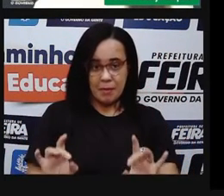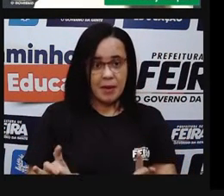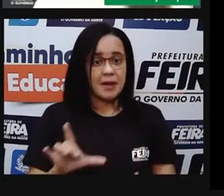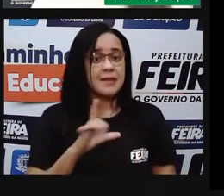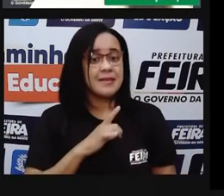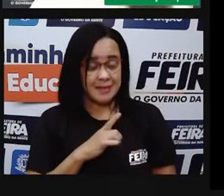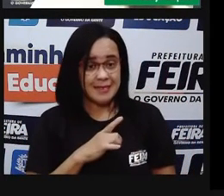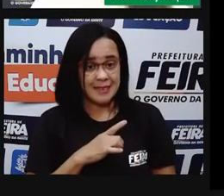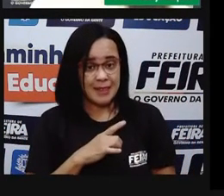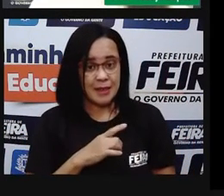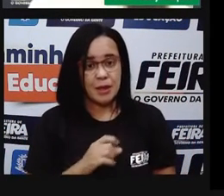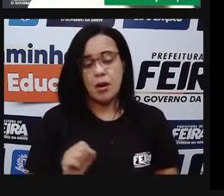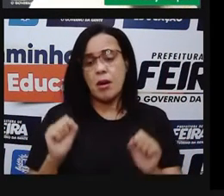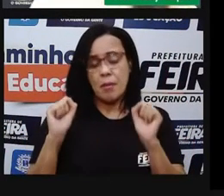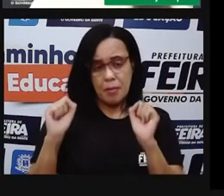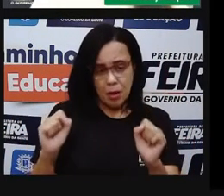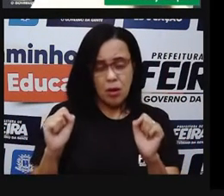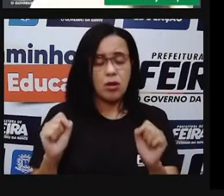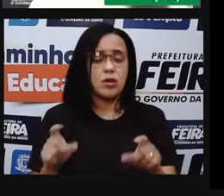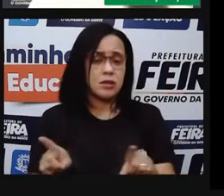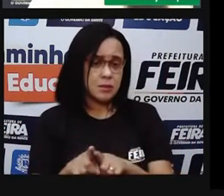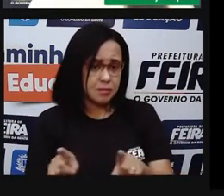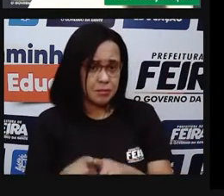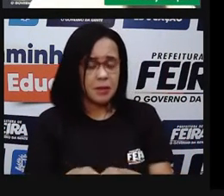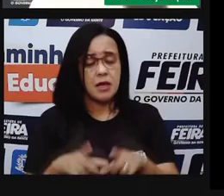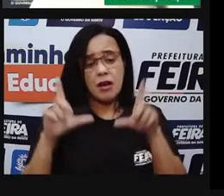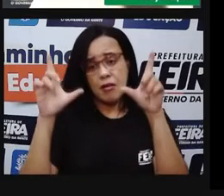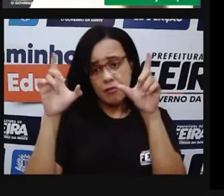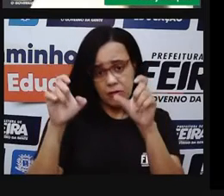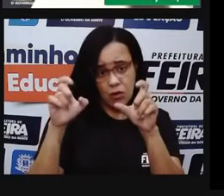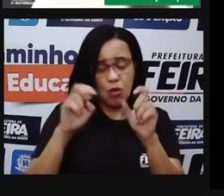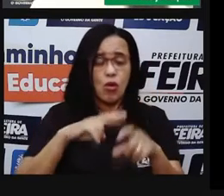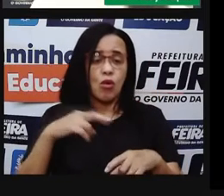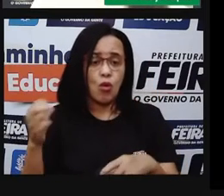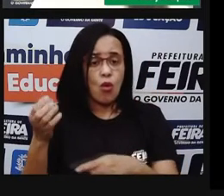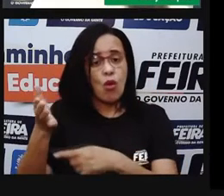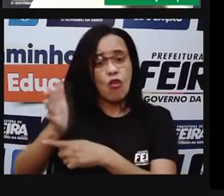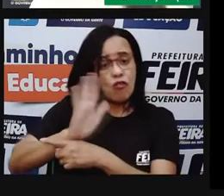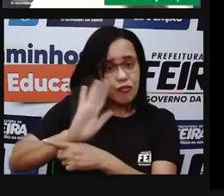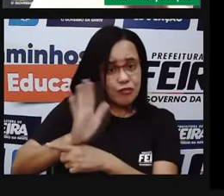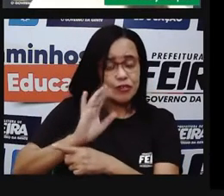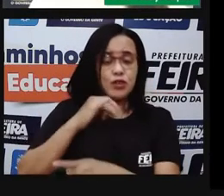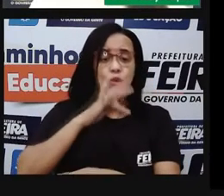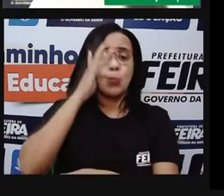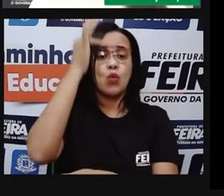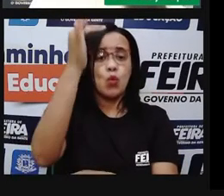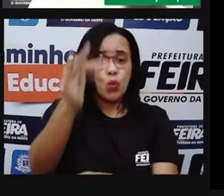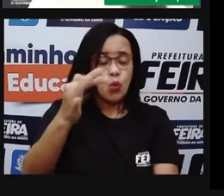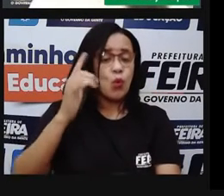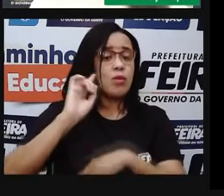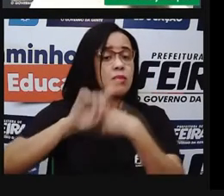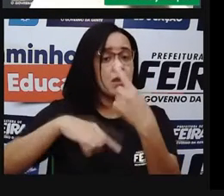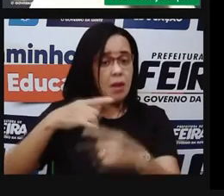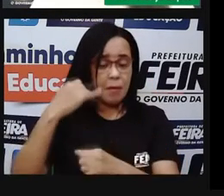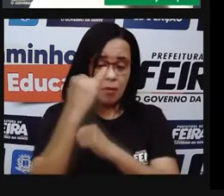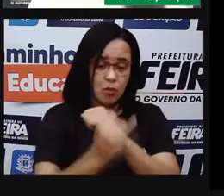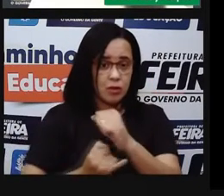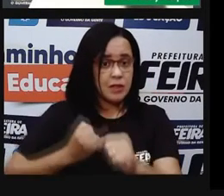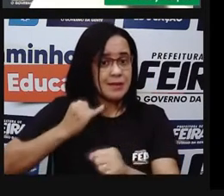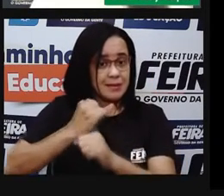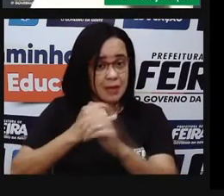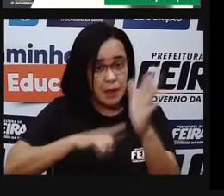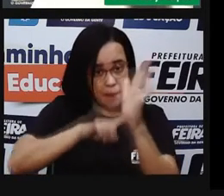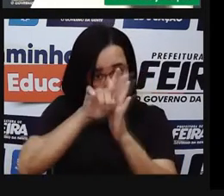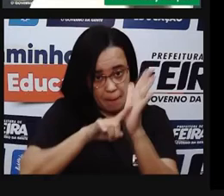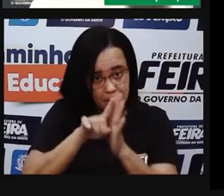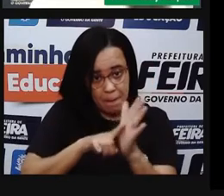tirar foto do slide, se quiser dar uma pausa no vídeo para poder pesquisar um pouquinho, né, sobre essas obras muito legais, muito